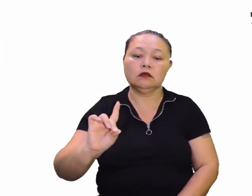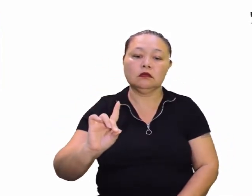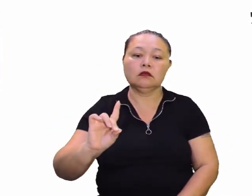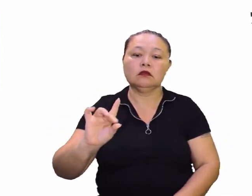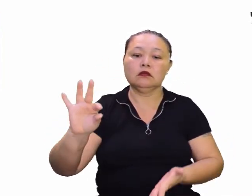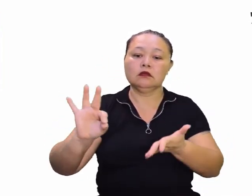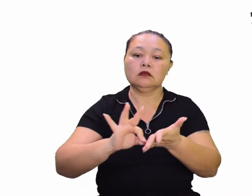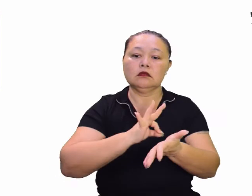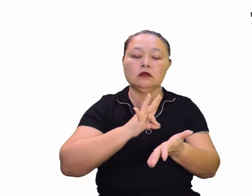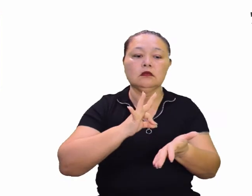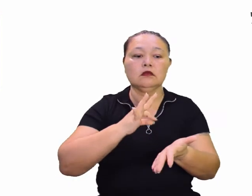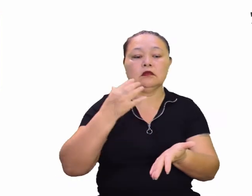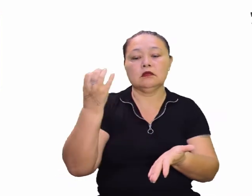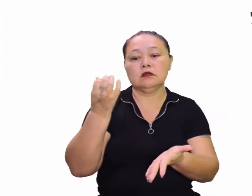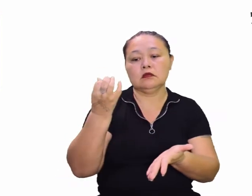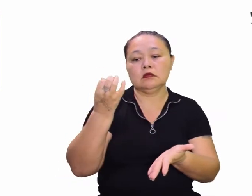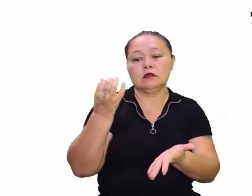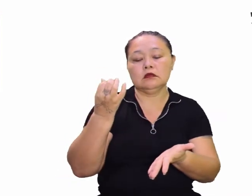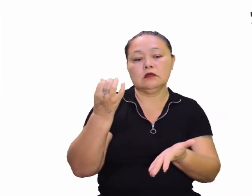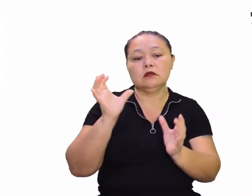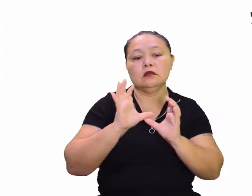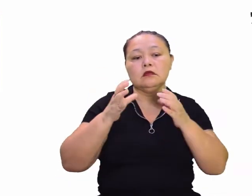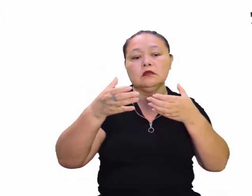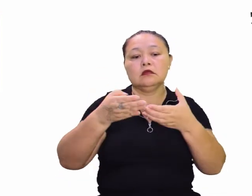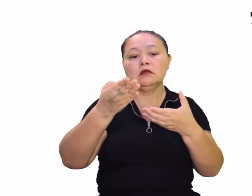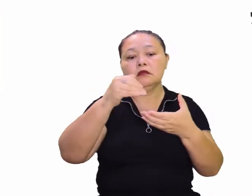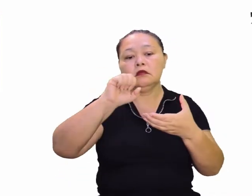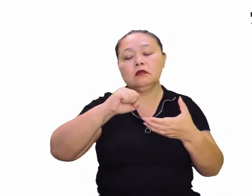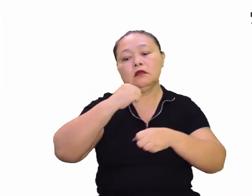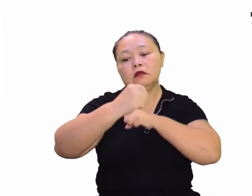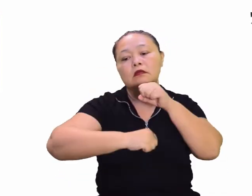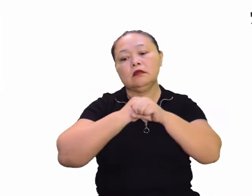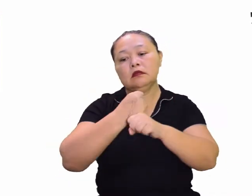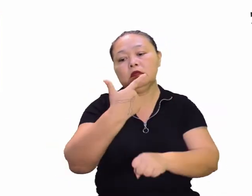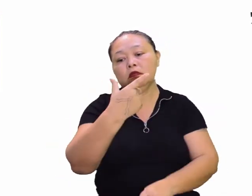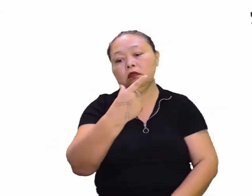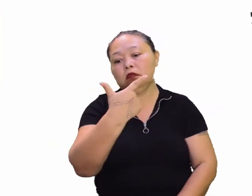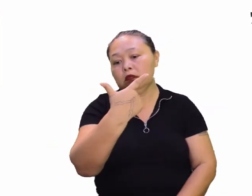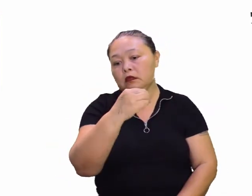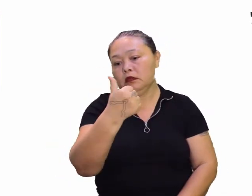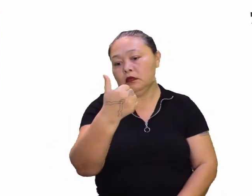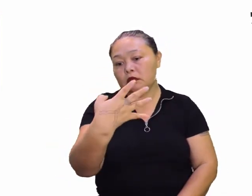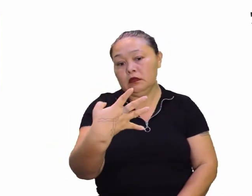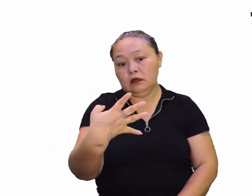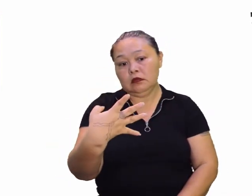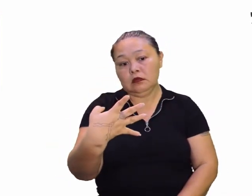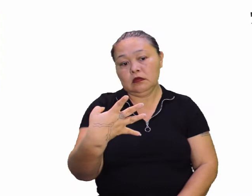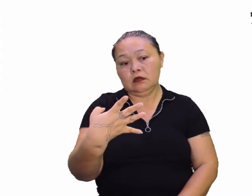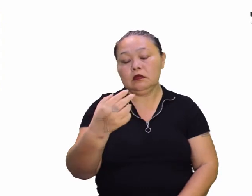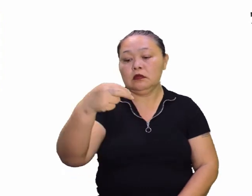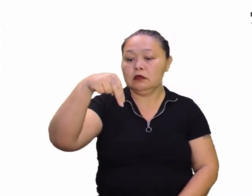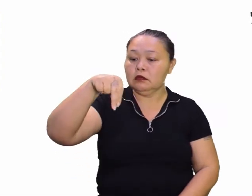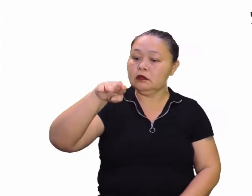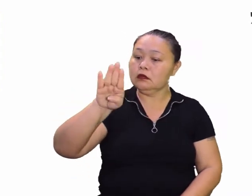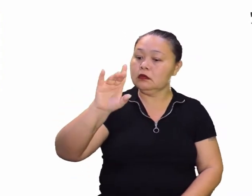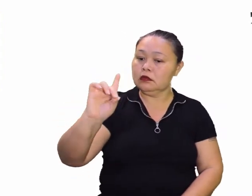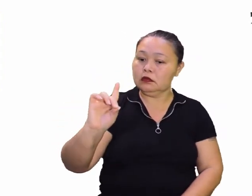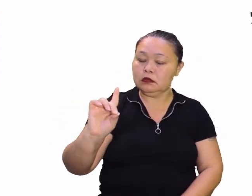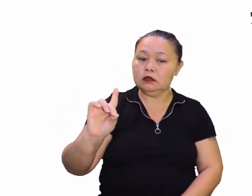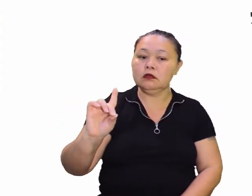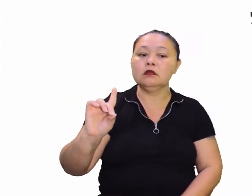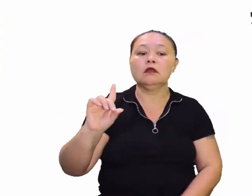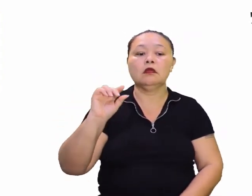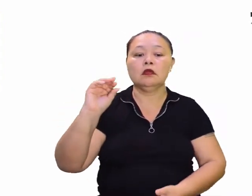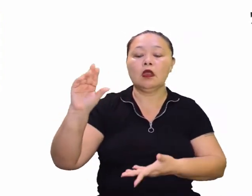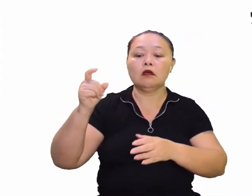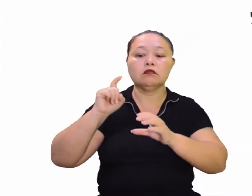que foi assinado na 6ª cúpula do BRICS em 2014. O novo banco, fará